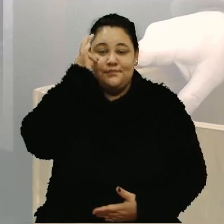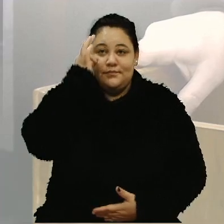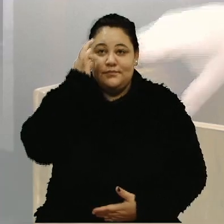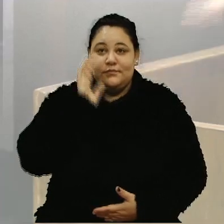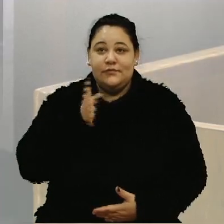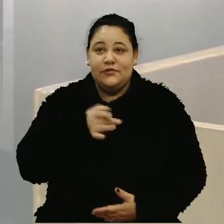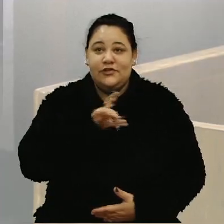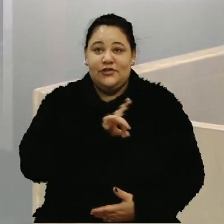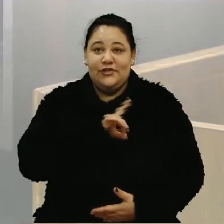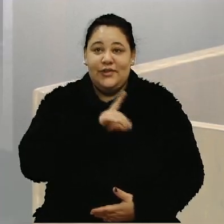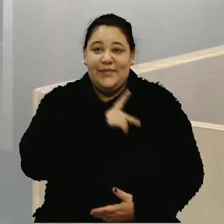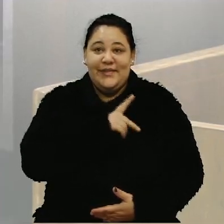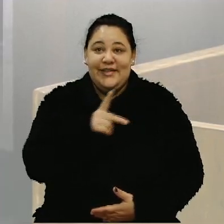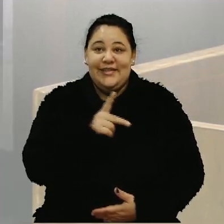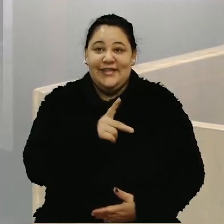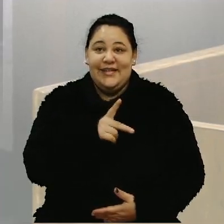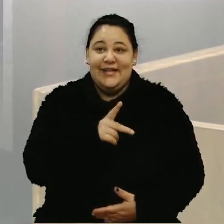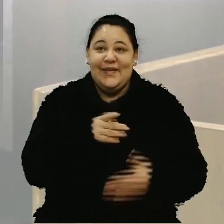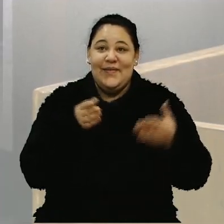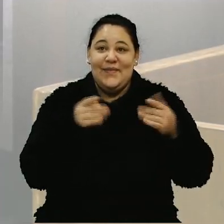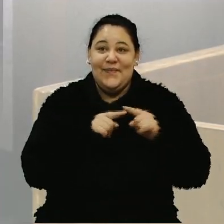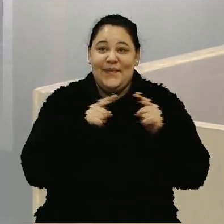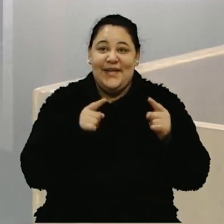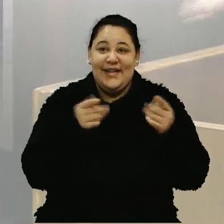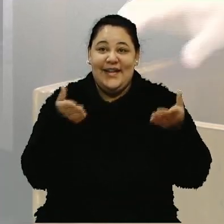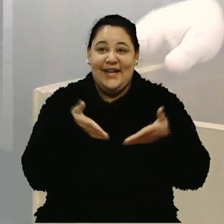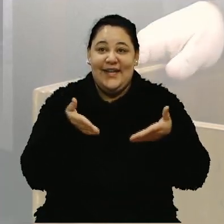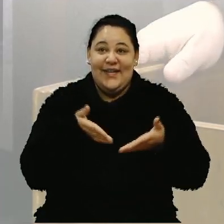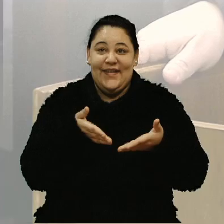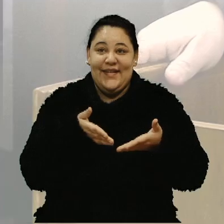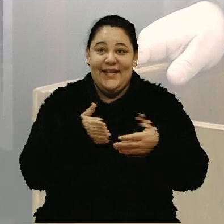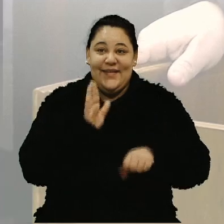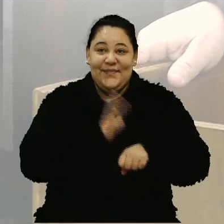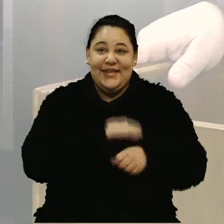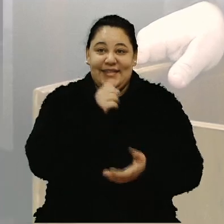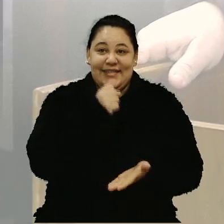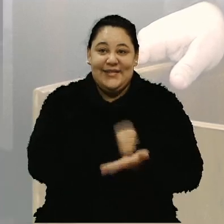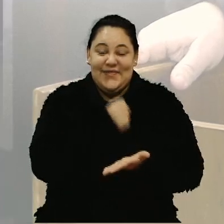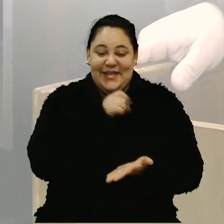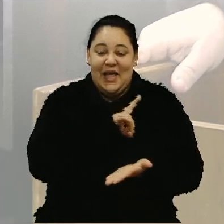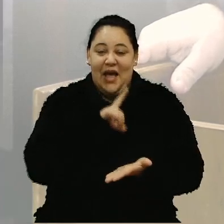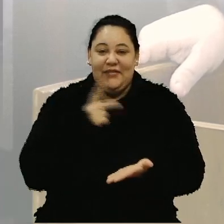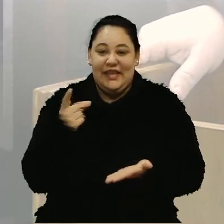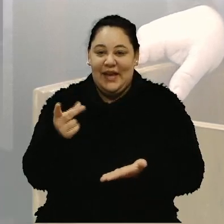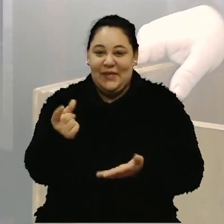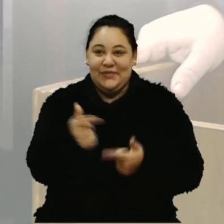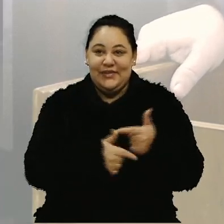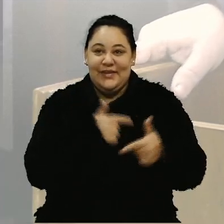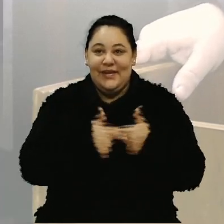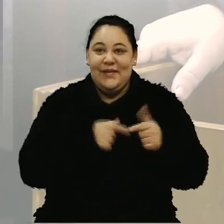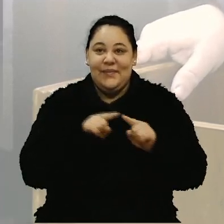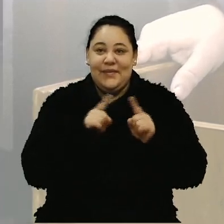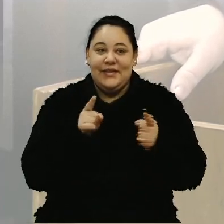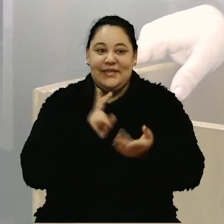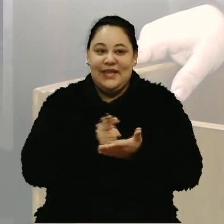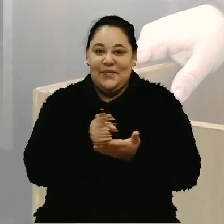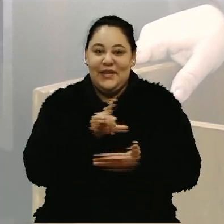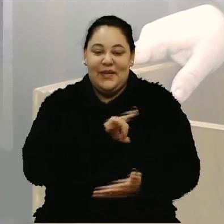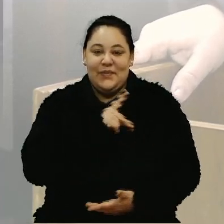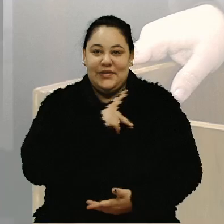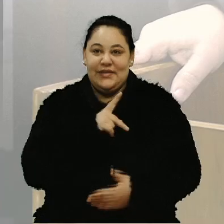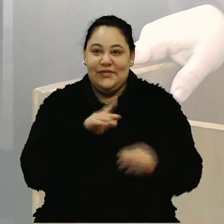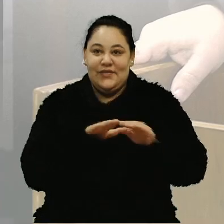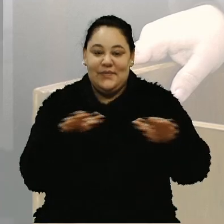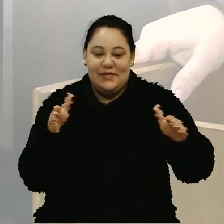antes, mas agora reforçou esse. É mais carimbado, está aí há muito tempo na casa. Mas sempre tem o presidente na mesa.